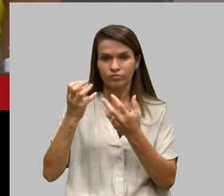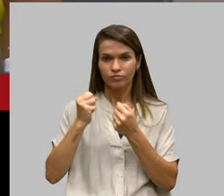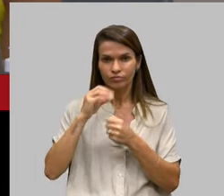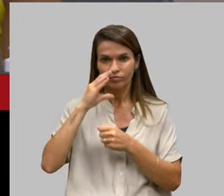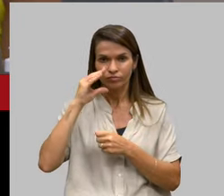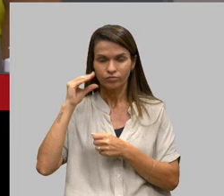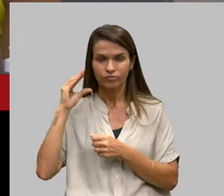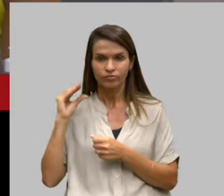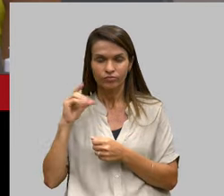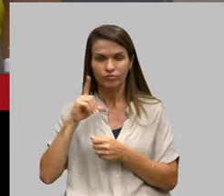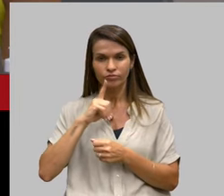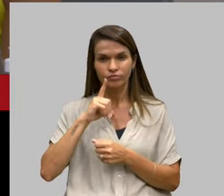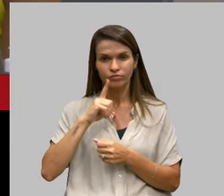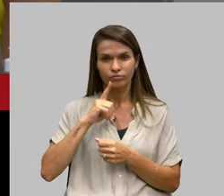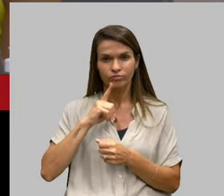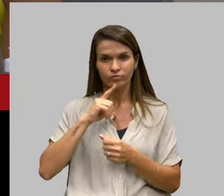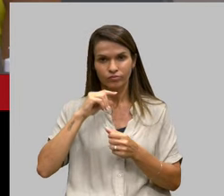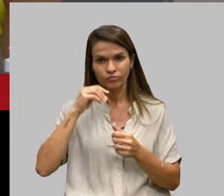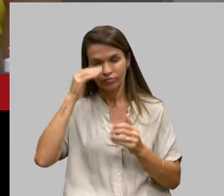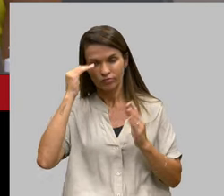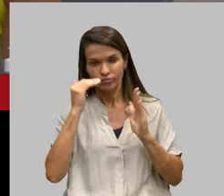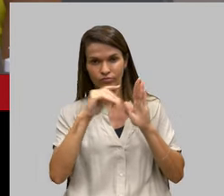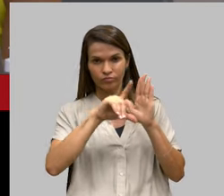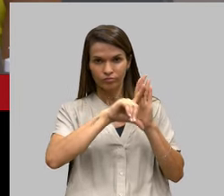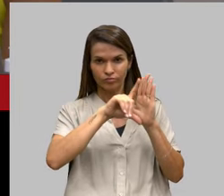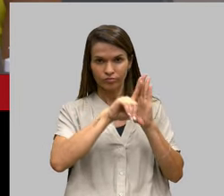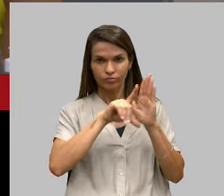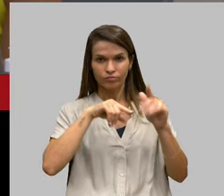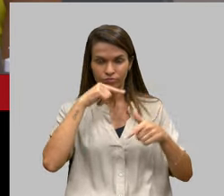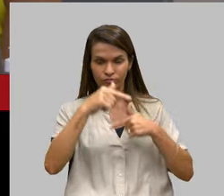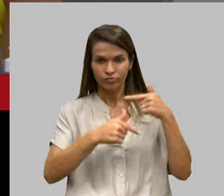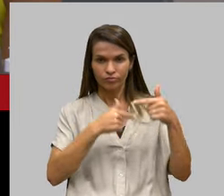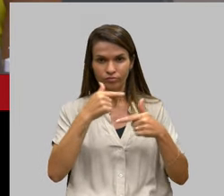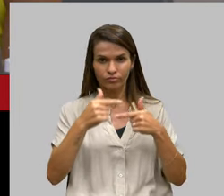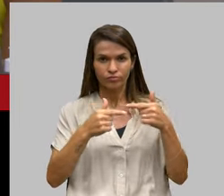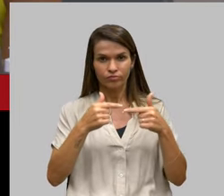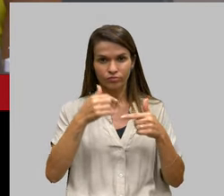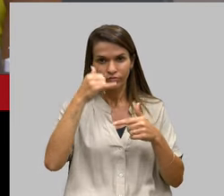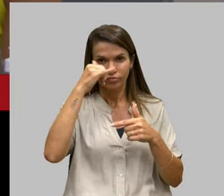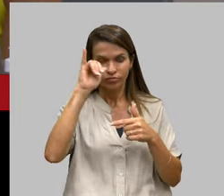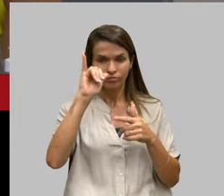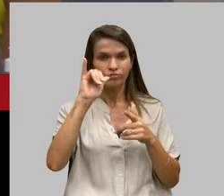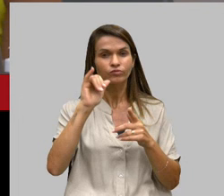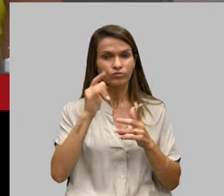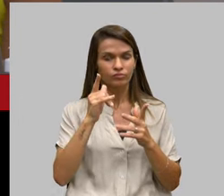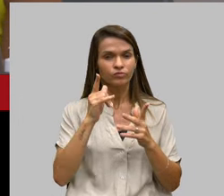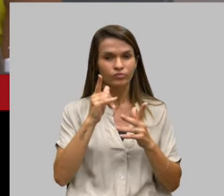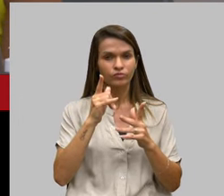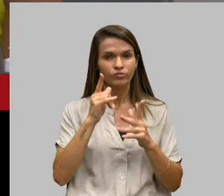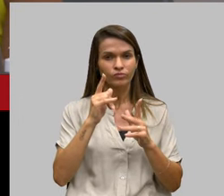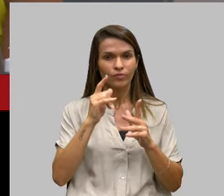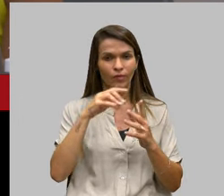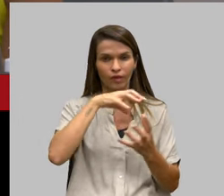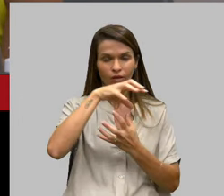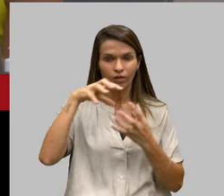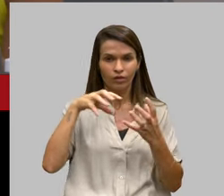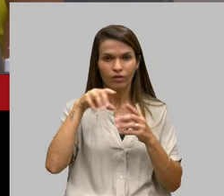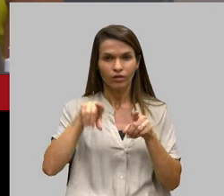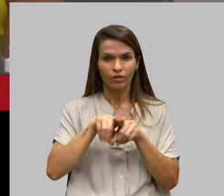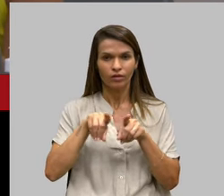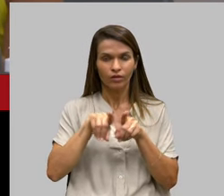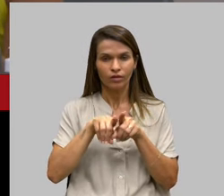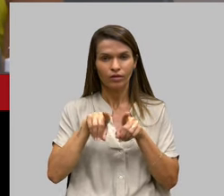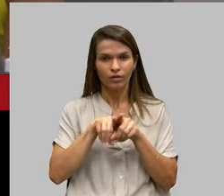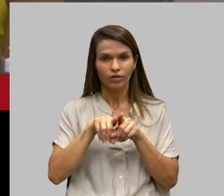regidos pela legislação trabalhista sem os direitos de greve e sindicalização aplicando-se lhes o regime que